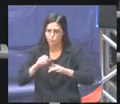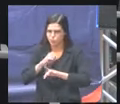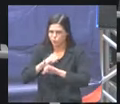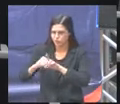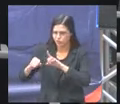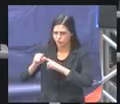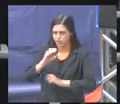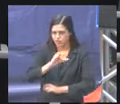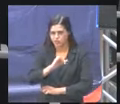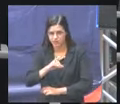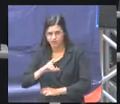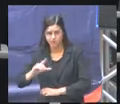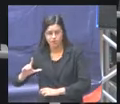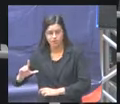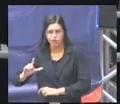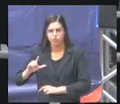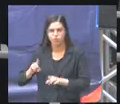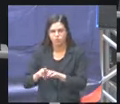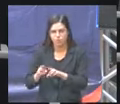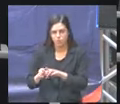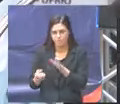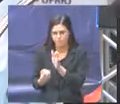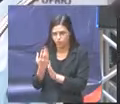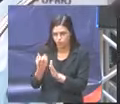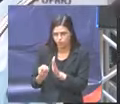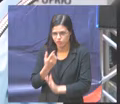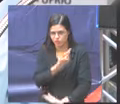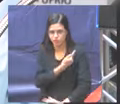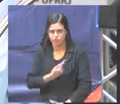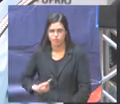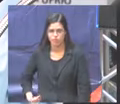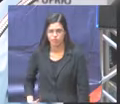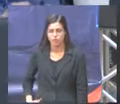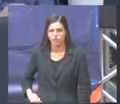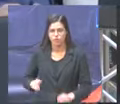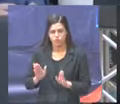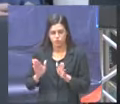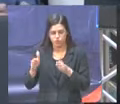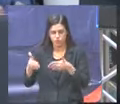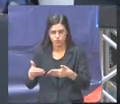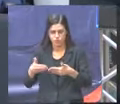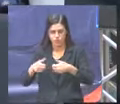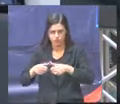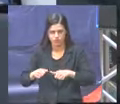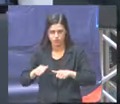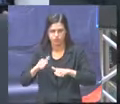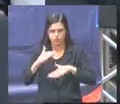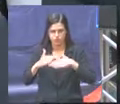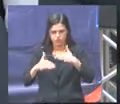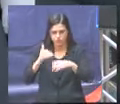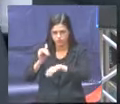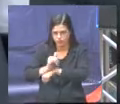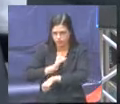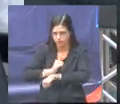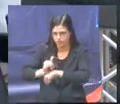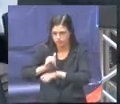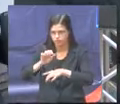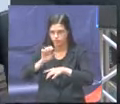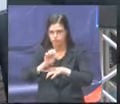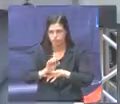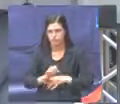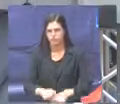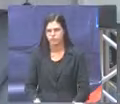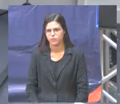sociedade civil, setor produtivo e governo, através do Fórum Permanente de Desenvolvimento Estratégico do